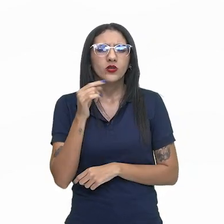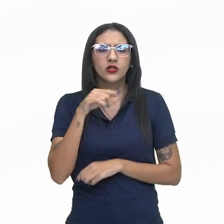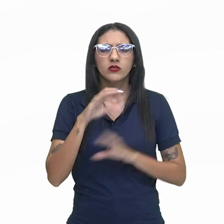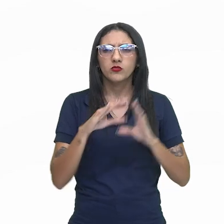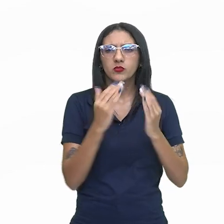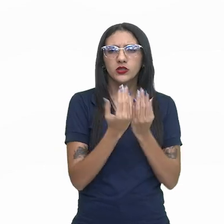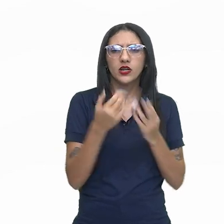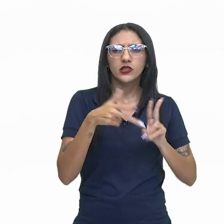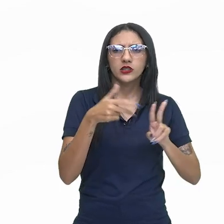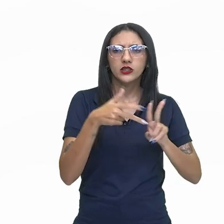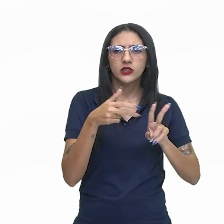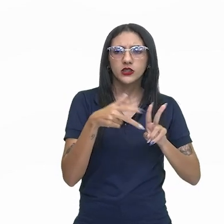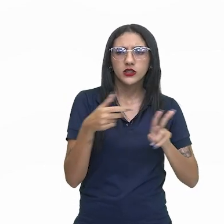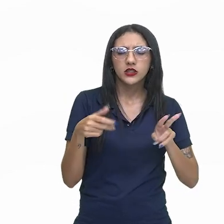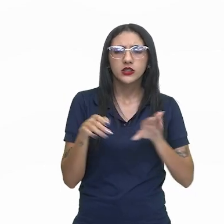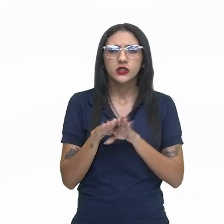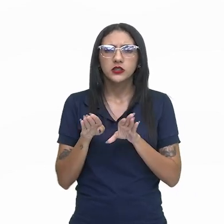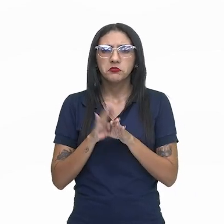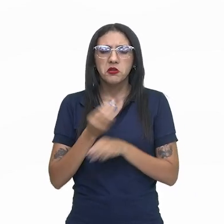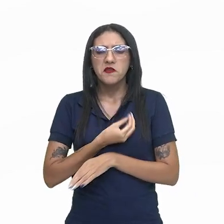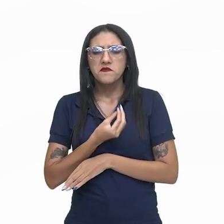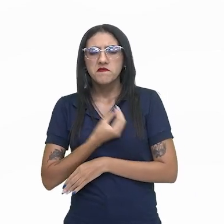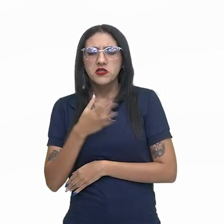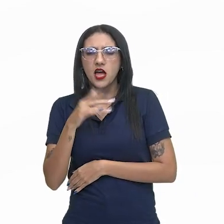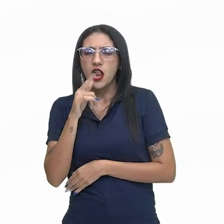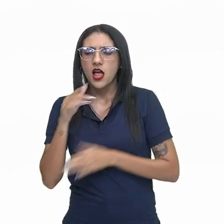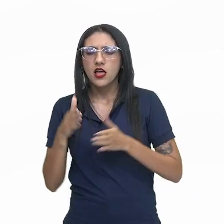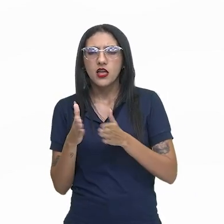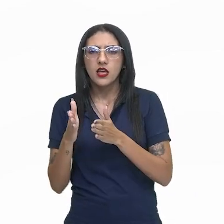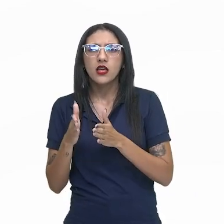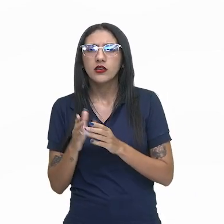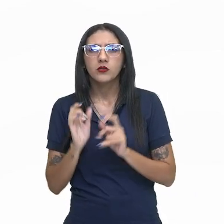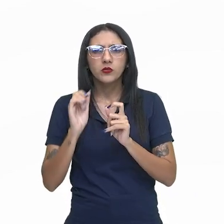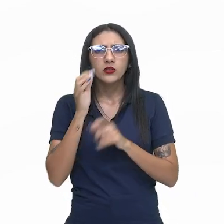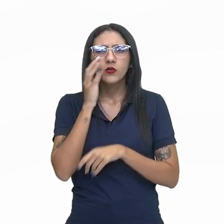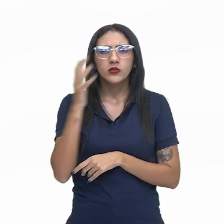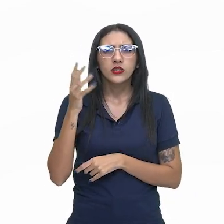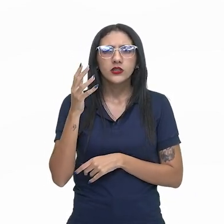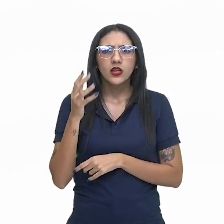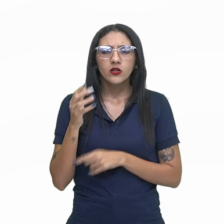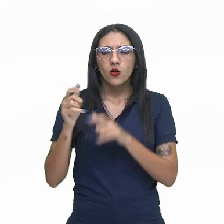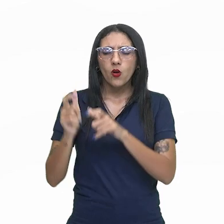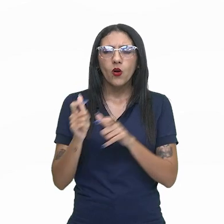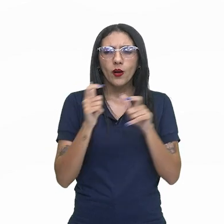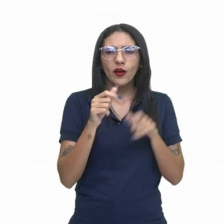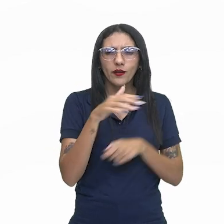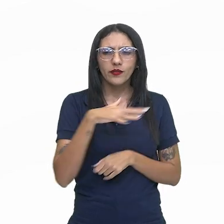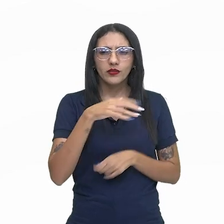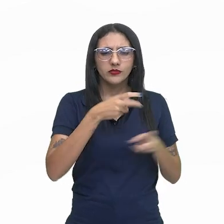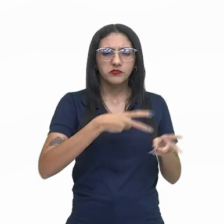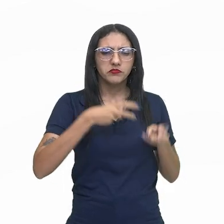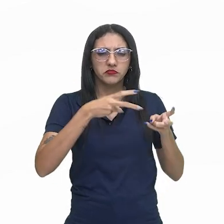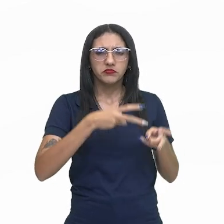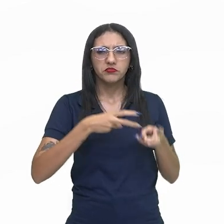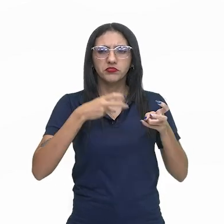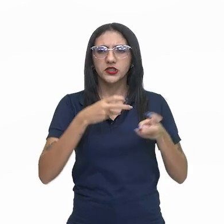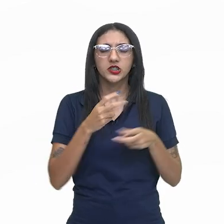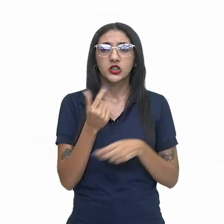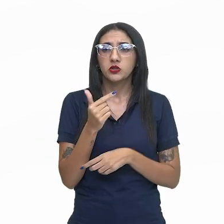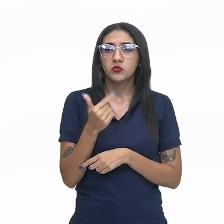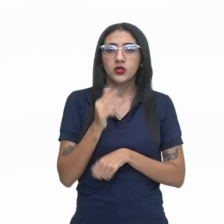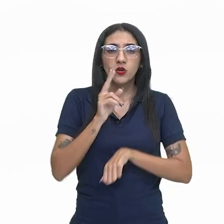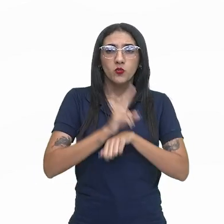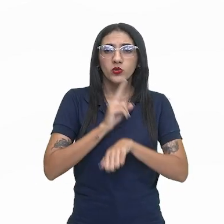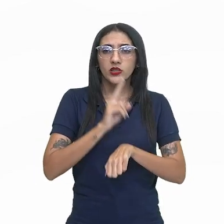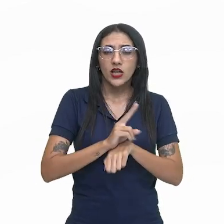indígenas, com aquelas comunidades ribeirinhas, onde está acontecendo a extração desses minérios, onde não está sendo ali aplicada